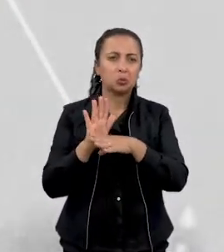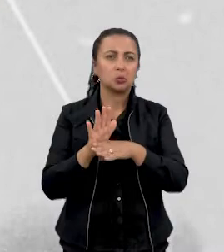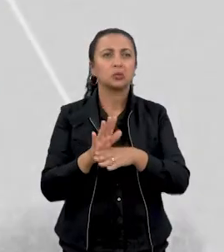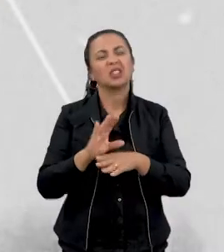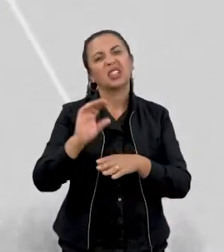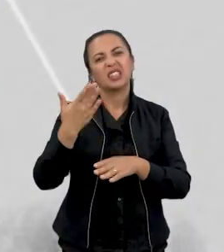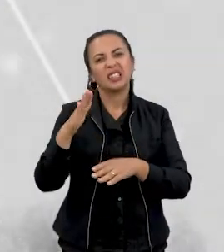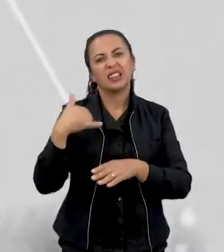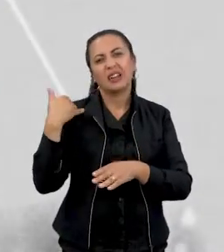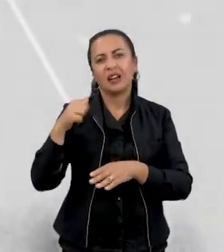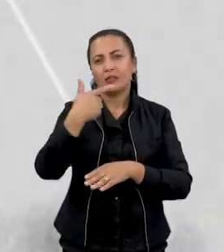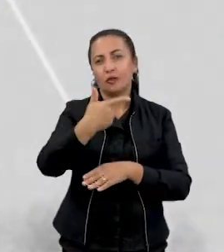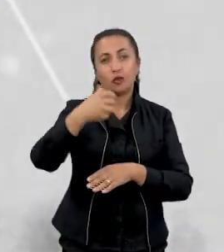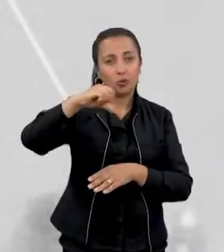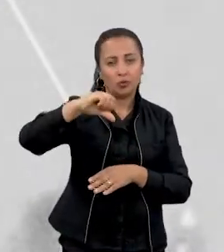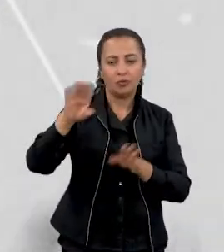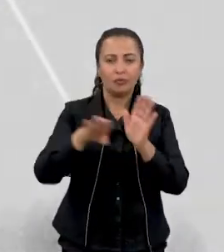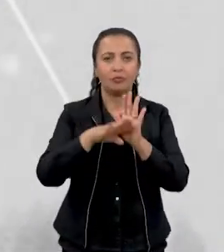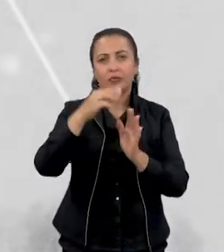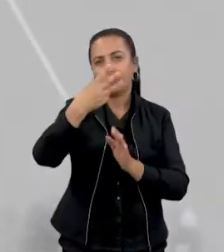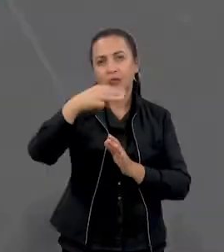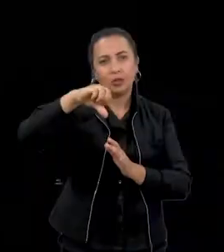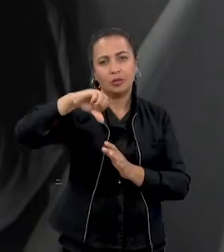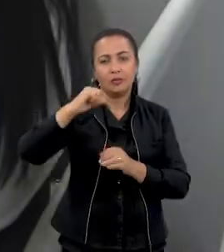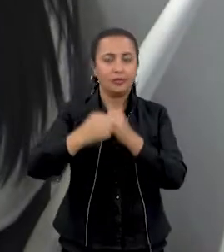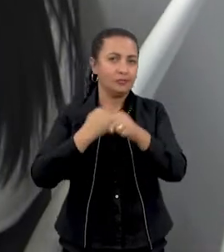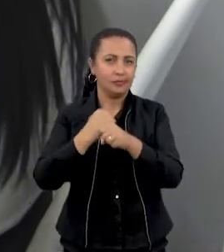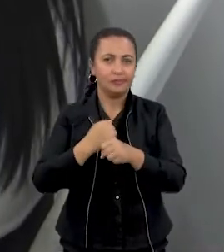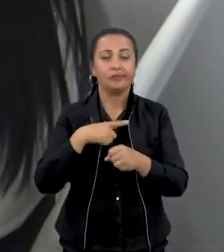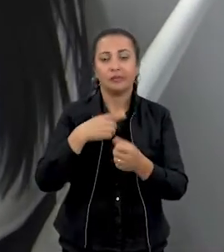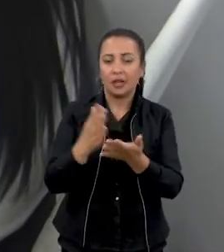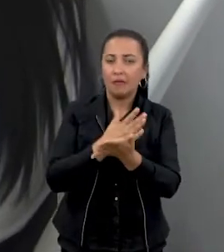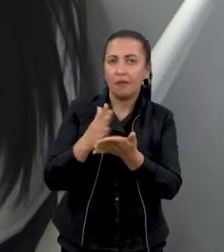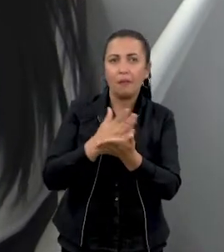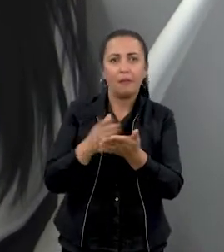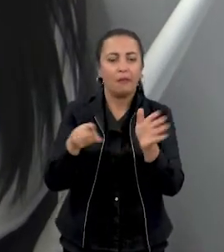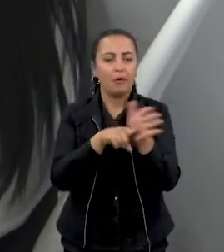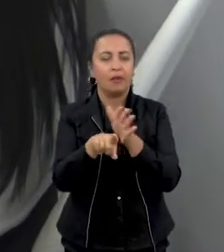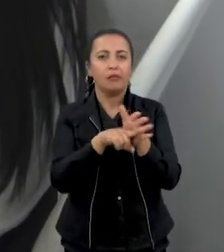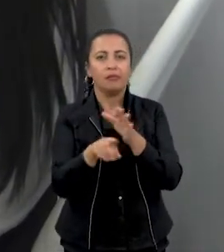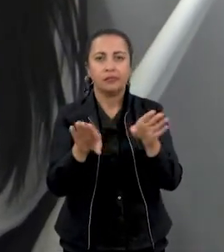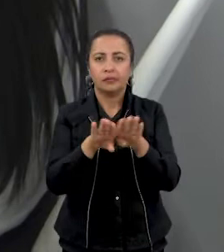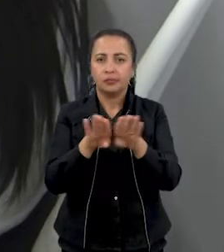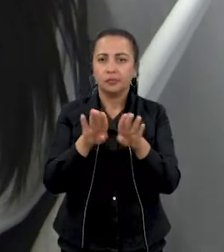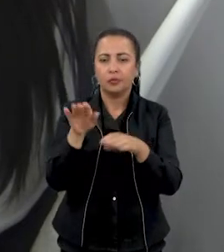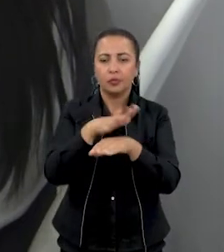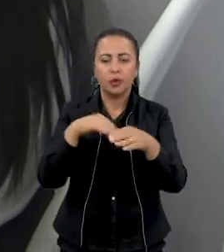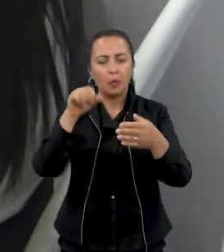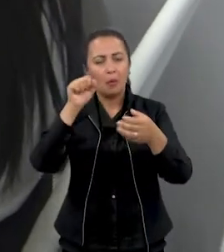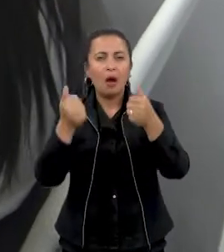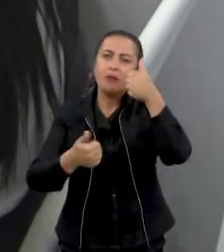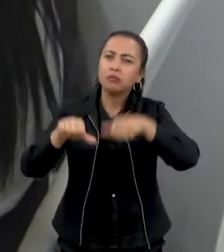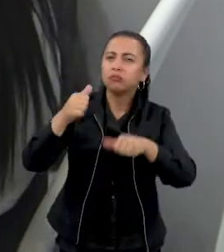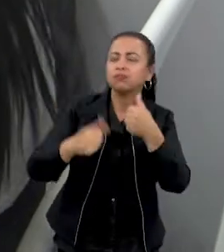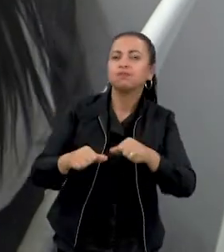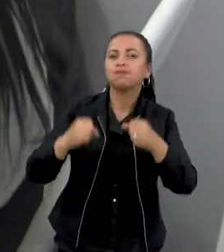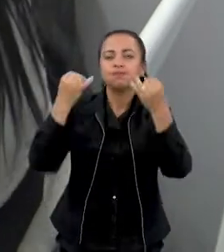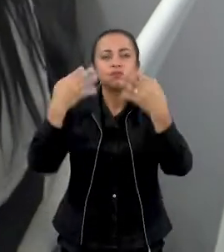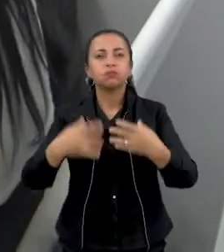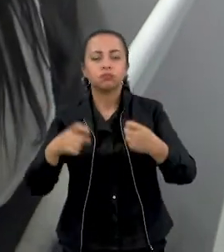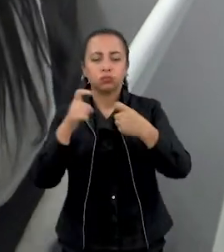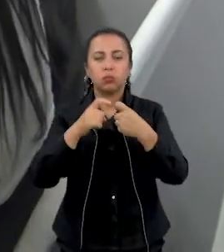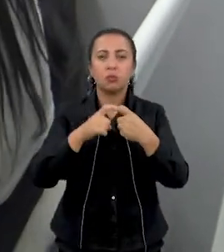atendimento foi entre 29 e 39 anos. E também houve algumas perguntas sobre a avaliação e explicação do